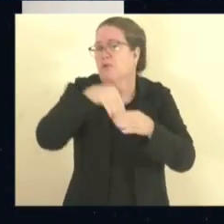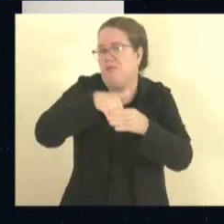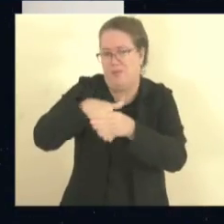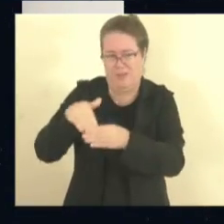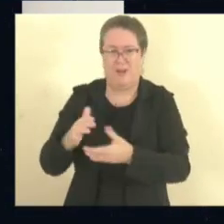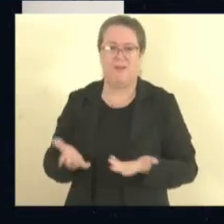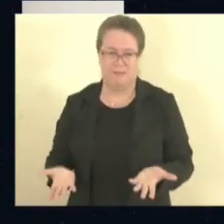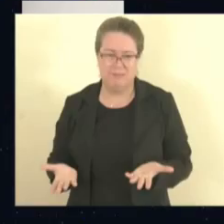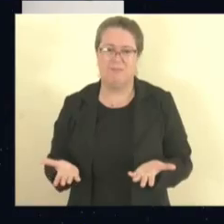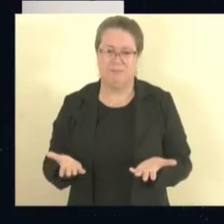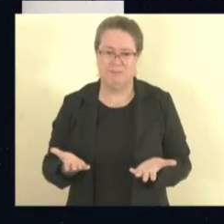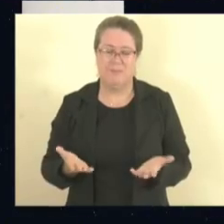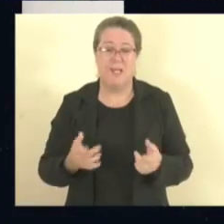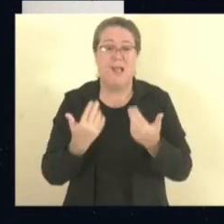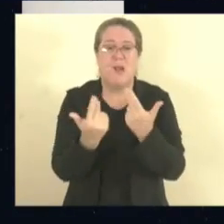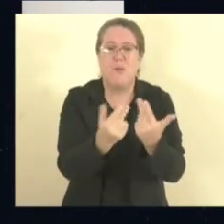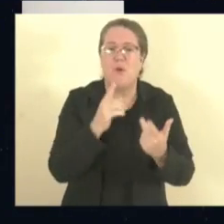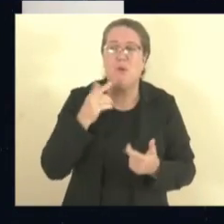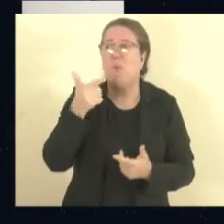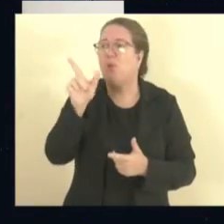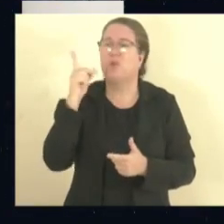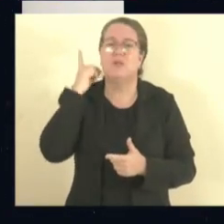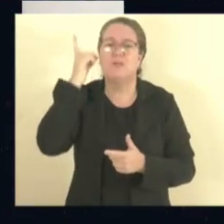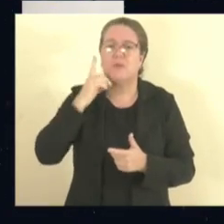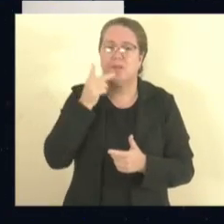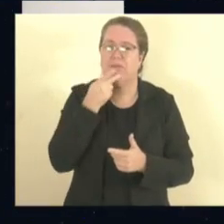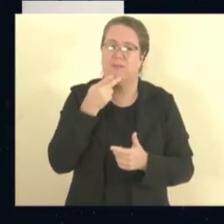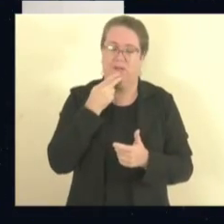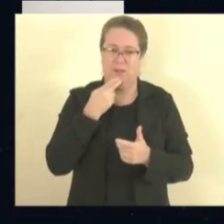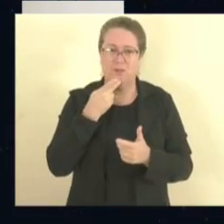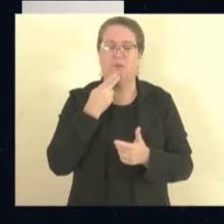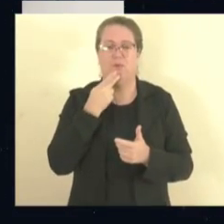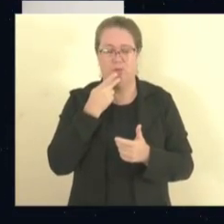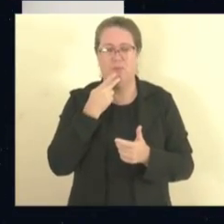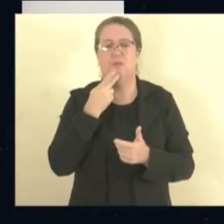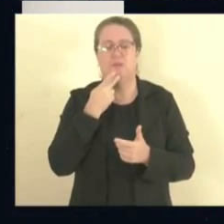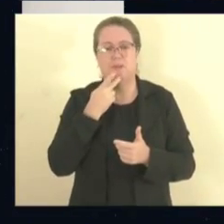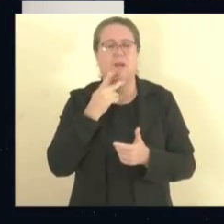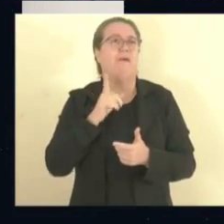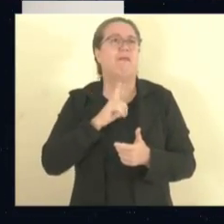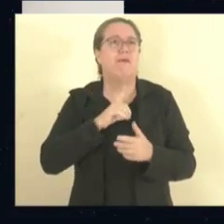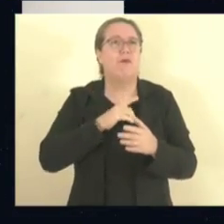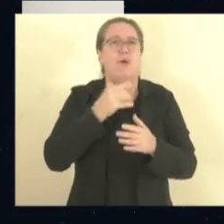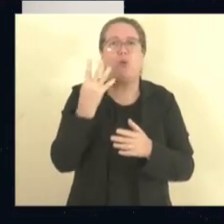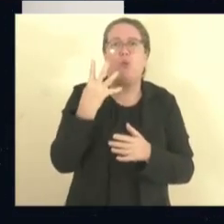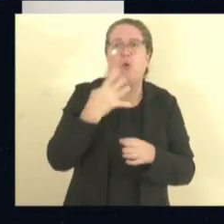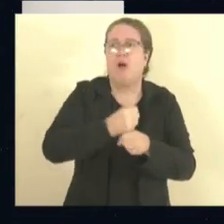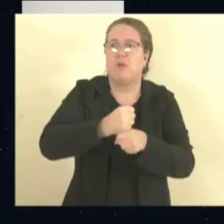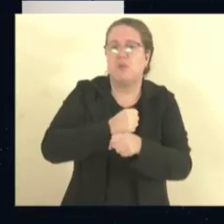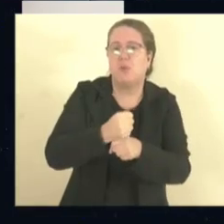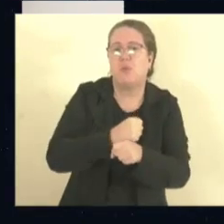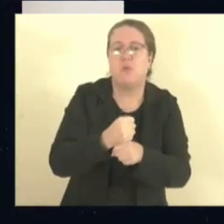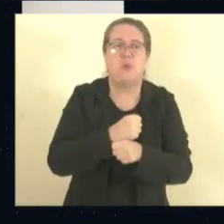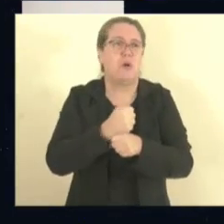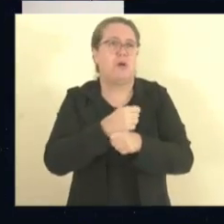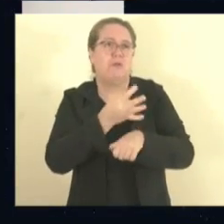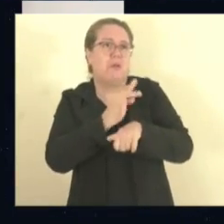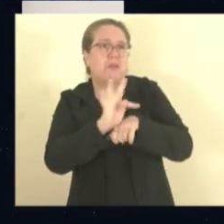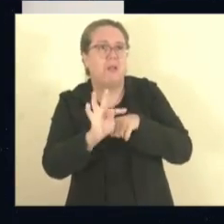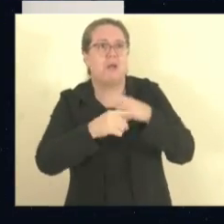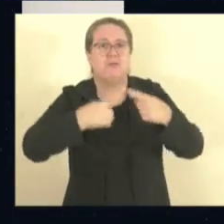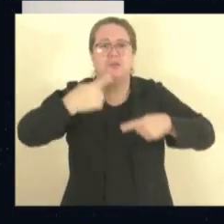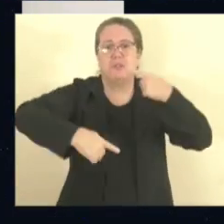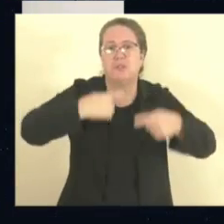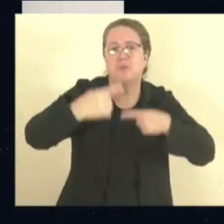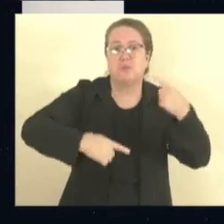Alcântara disse. Vamos fechar a Assembleia? Falaram e passou por isso 4 anos, técnico, discussão. Quem dá a